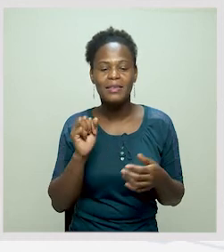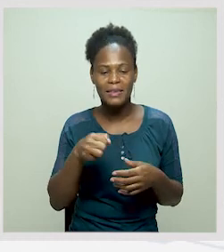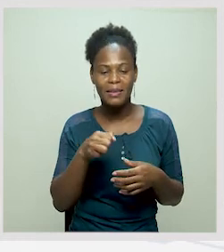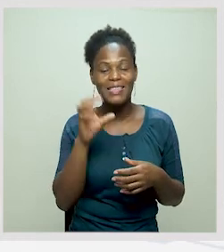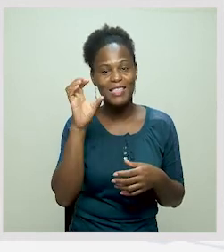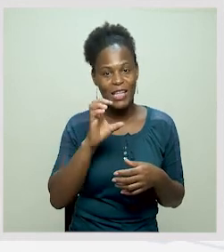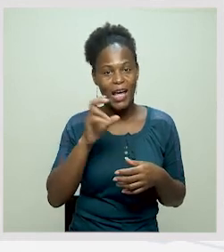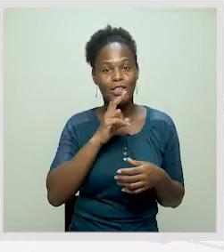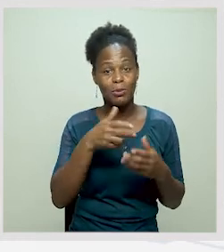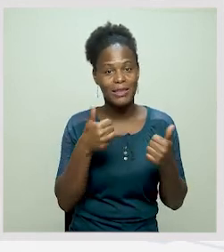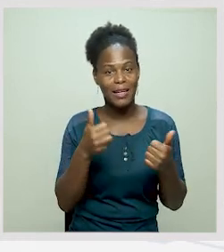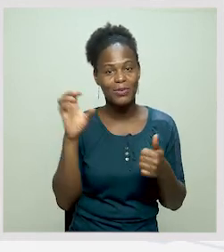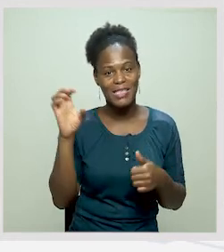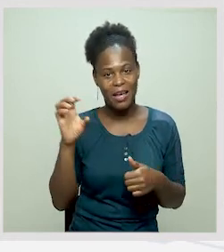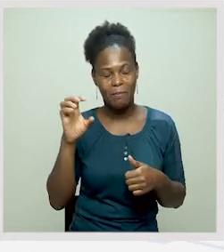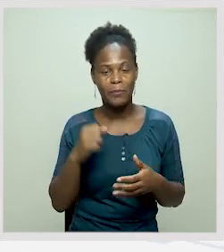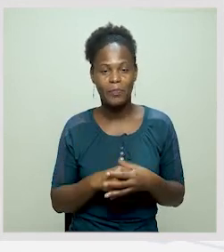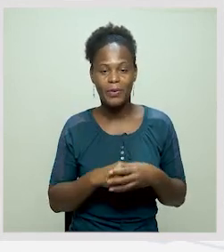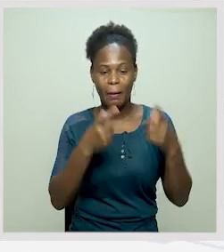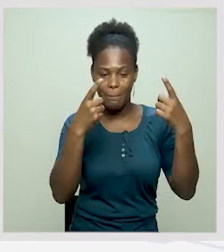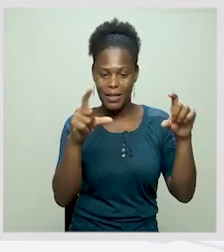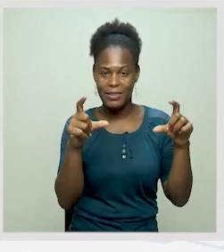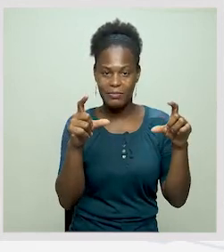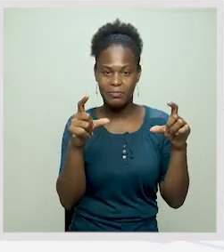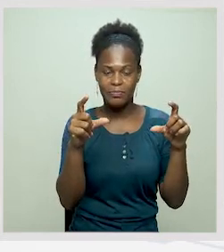opção C. A empresa